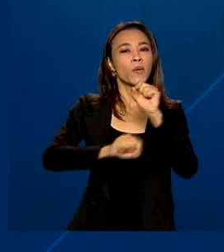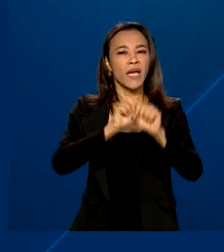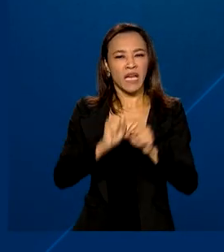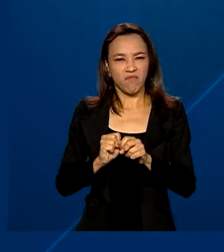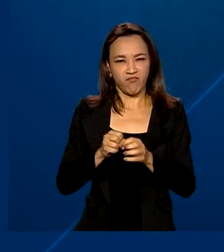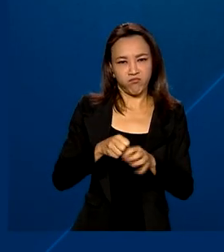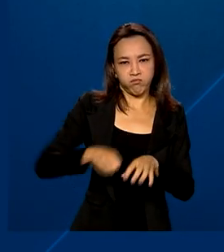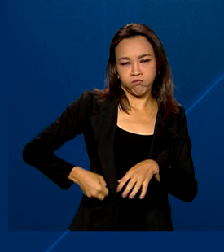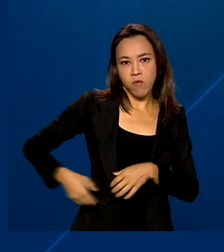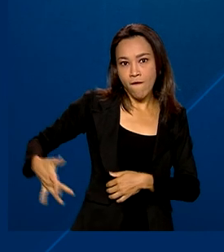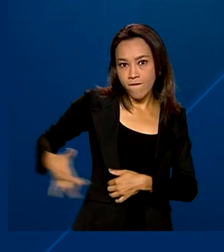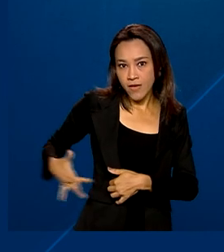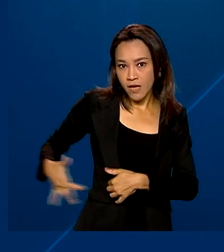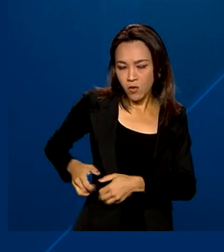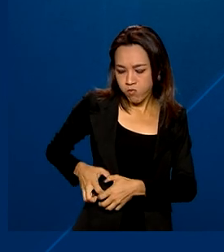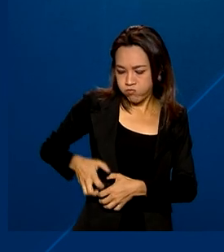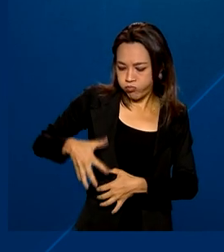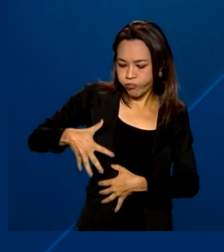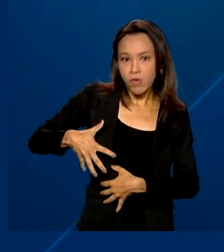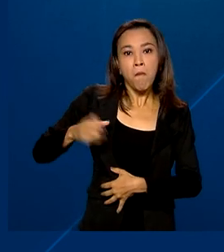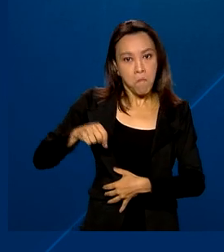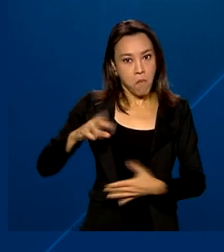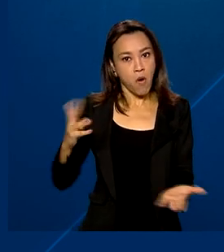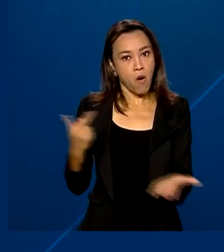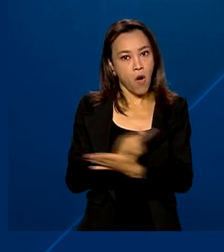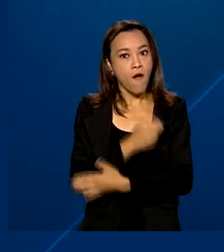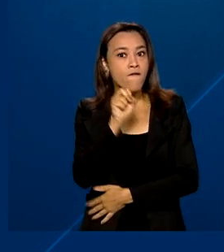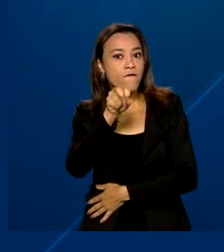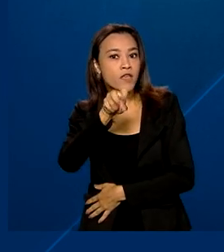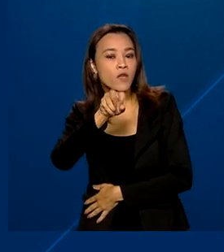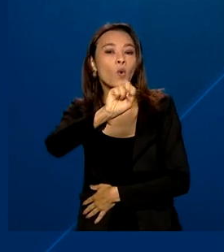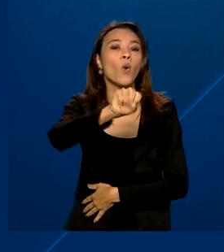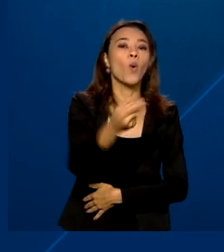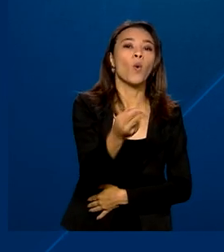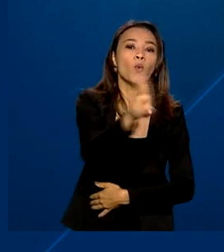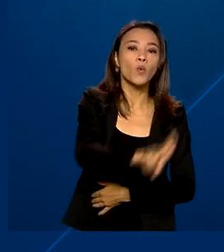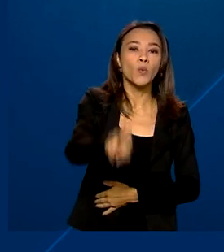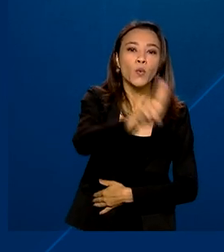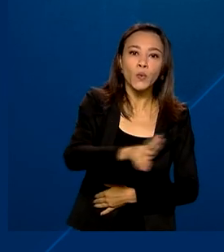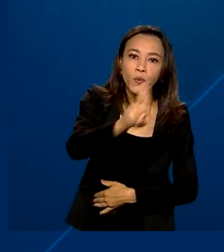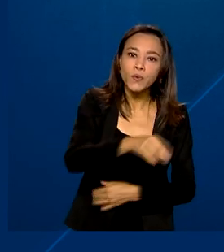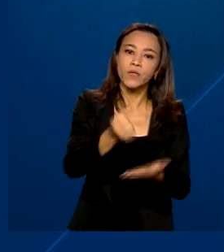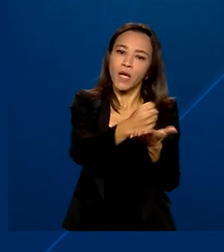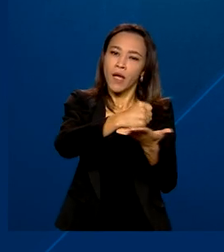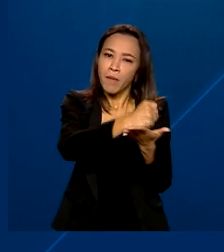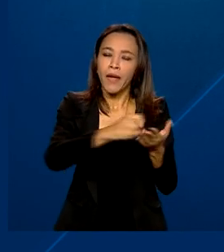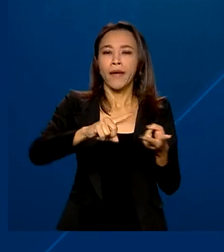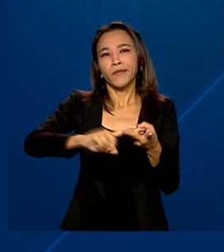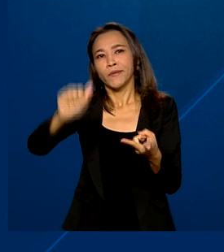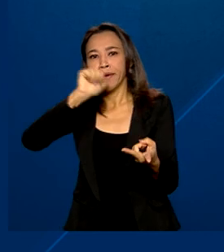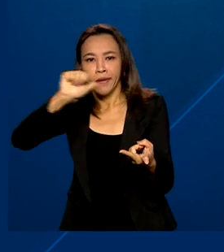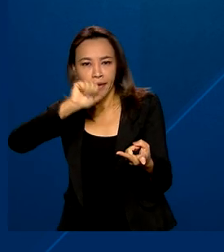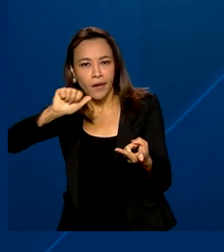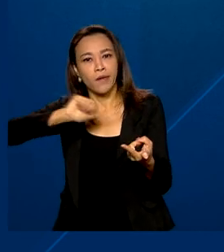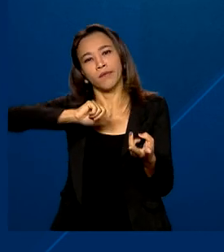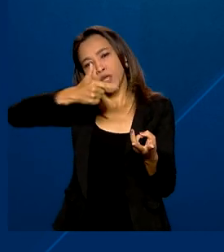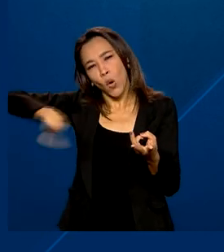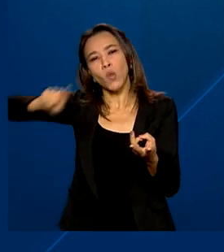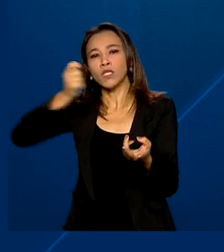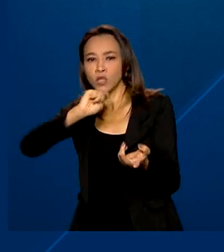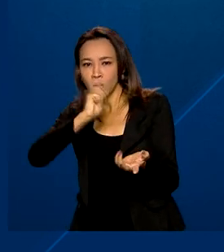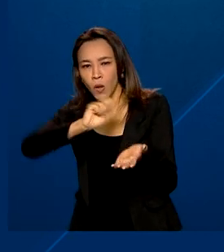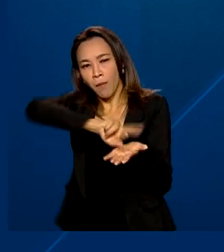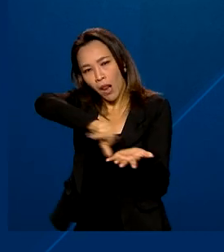que pode ser causada por vírus ou pelo uso de alguns medicamentos álcool e Outras Drogas assim como